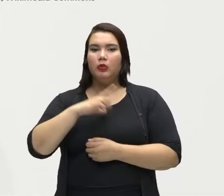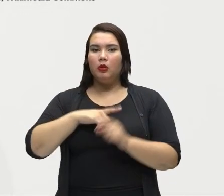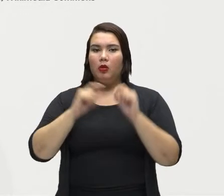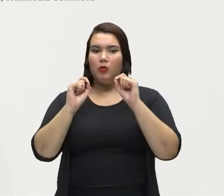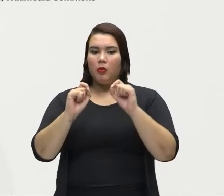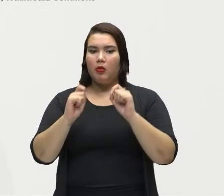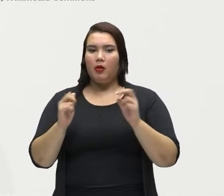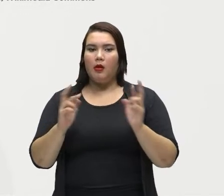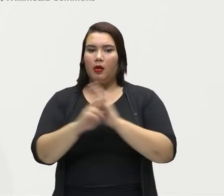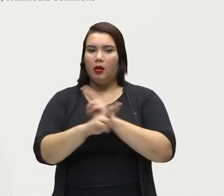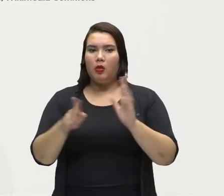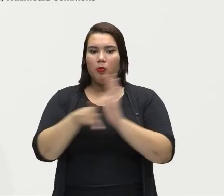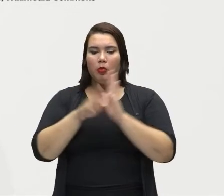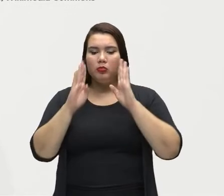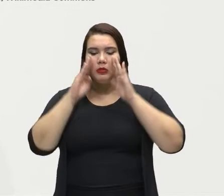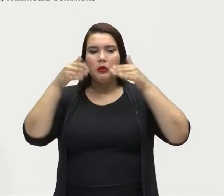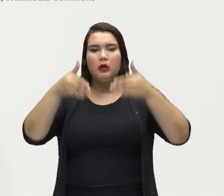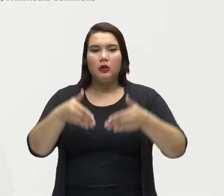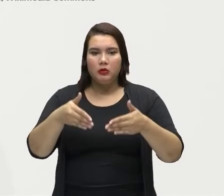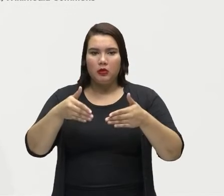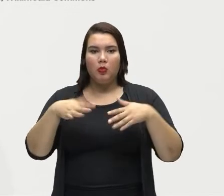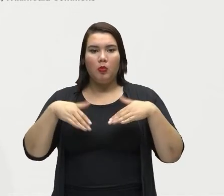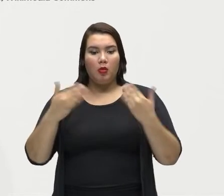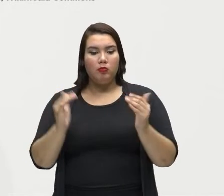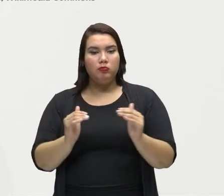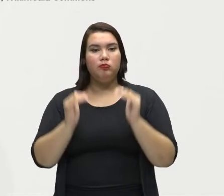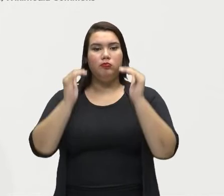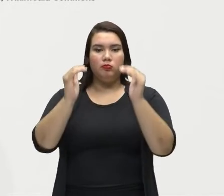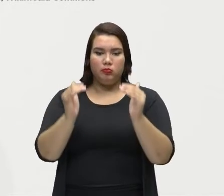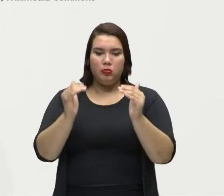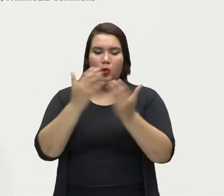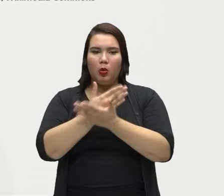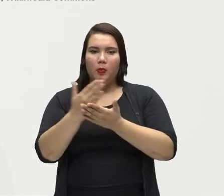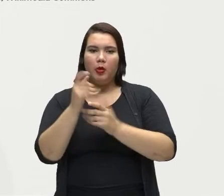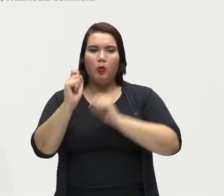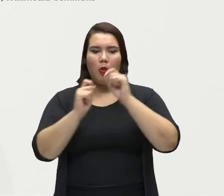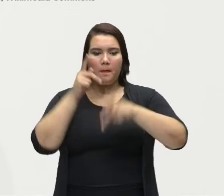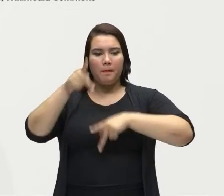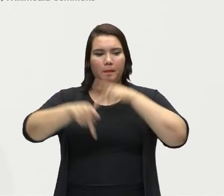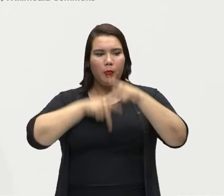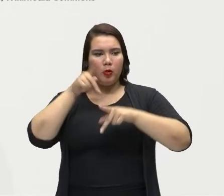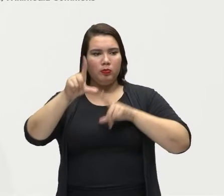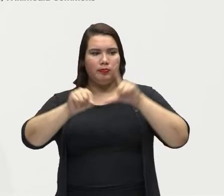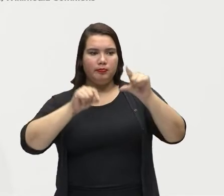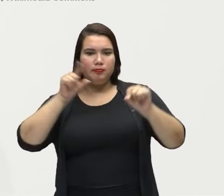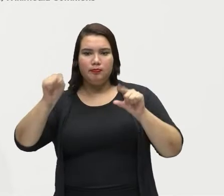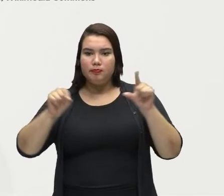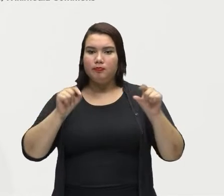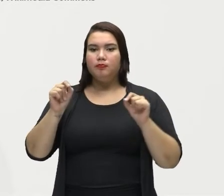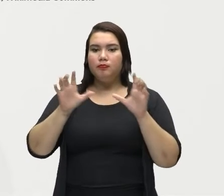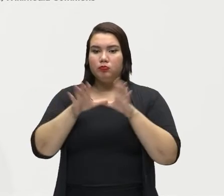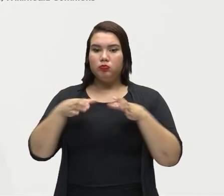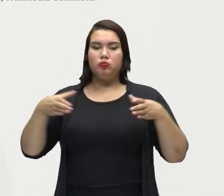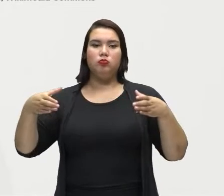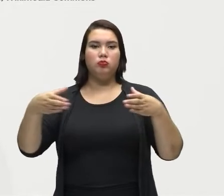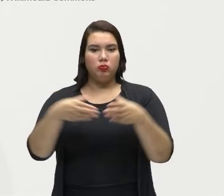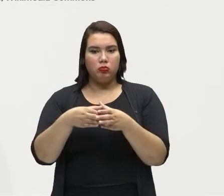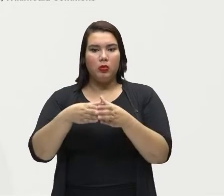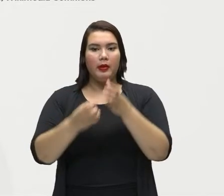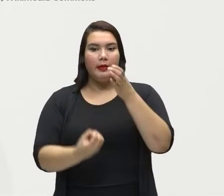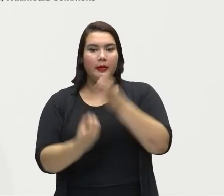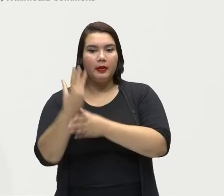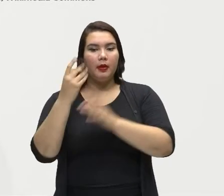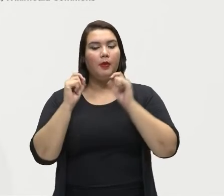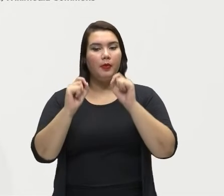à centralização do poder. Ele iria colocar os povos conquistados sobre o seu domínio e